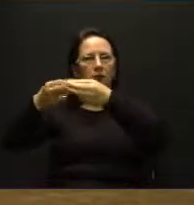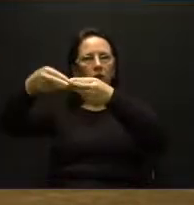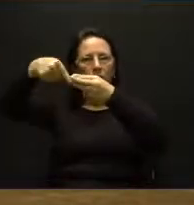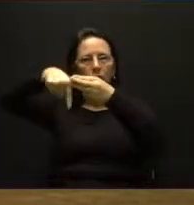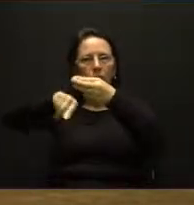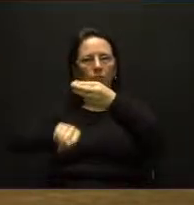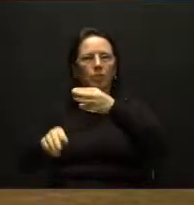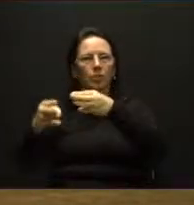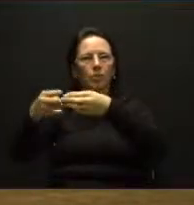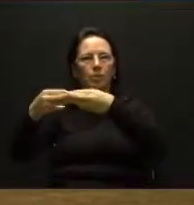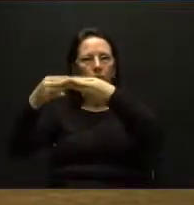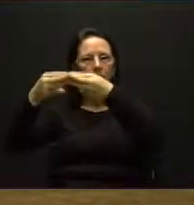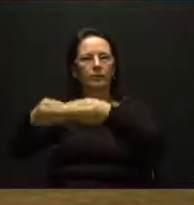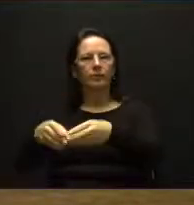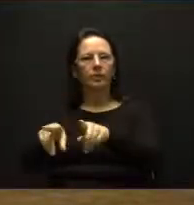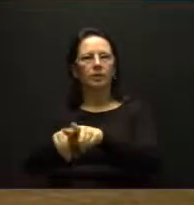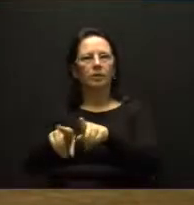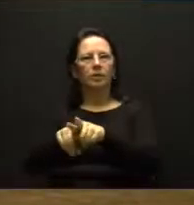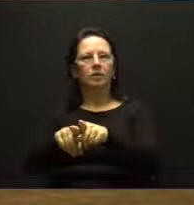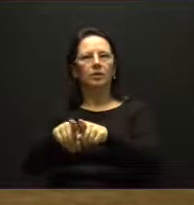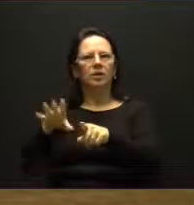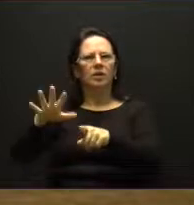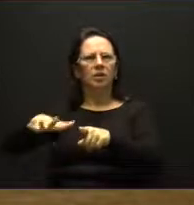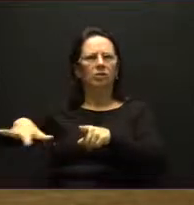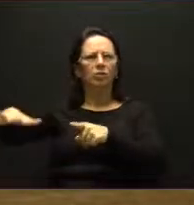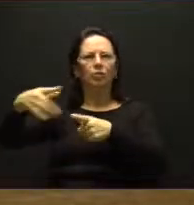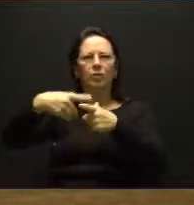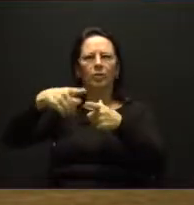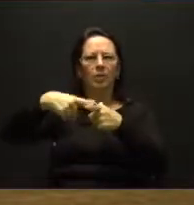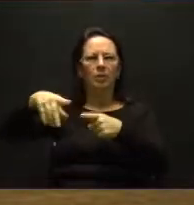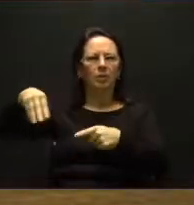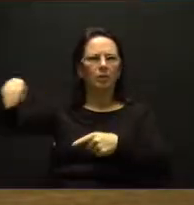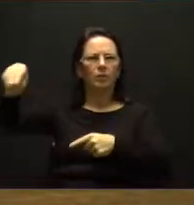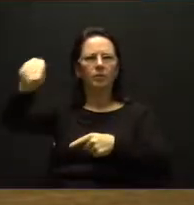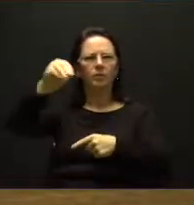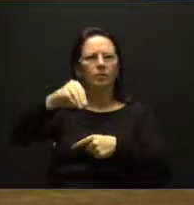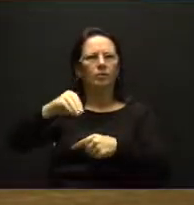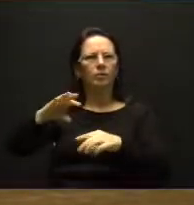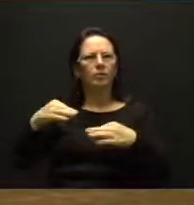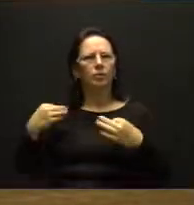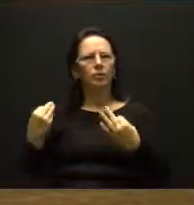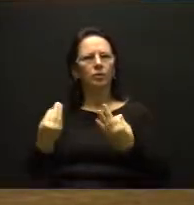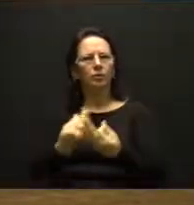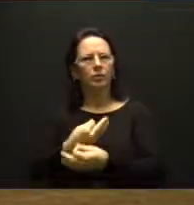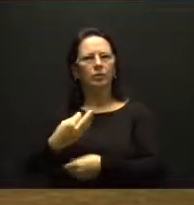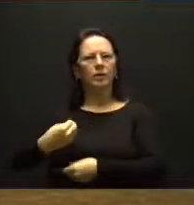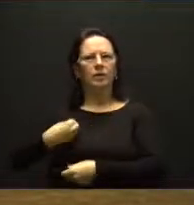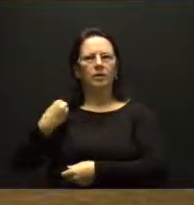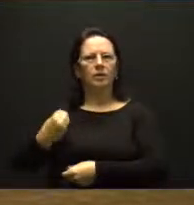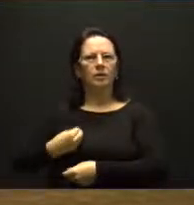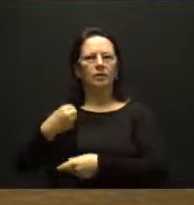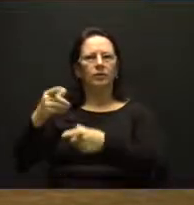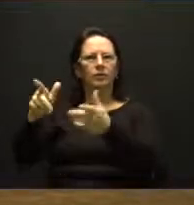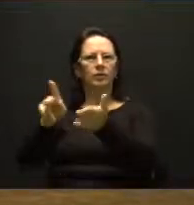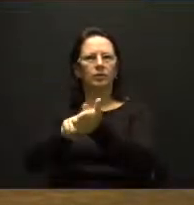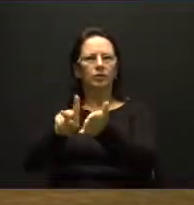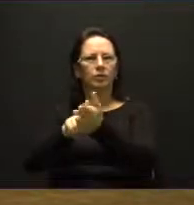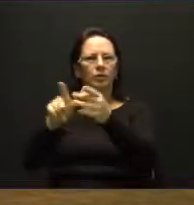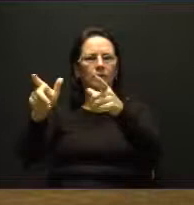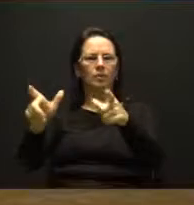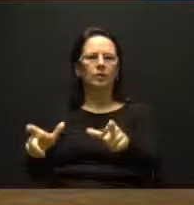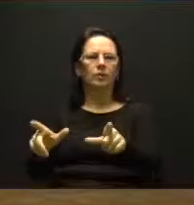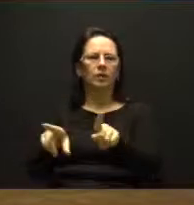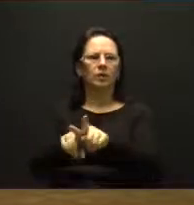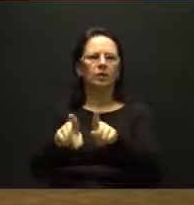mesmo por causa dos moradores ali das redondezas como vereador ivan colocou aqui todos aquela região ali eles